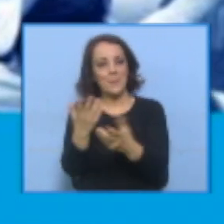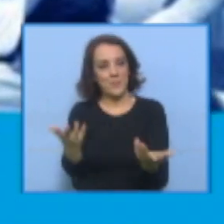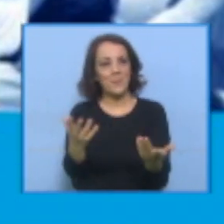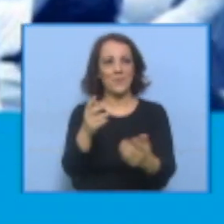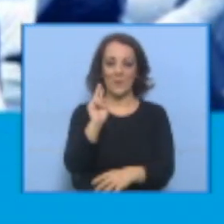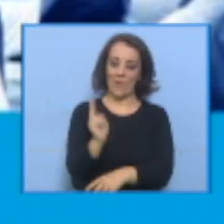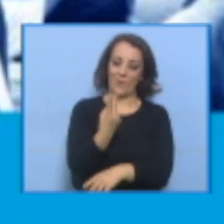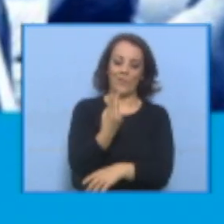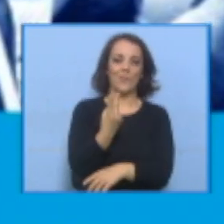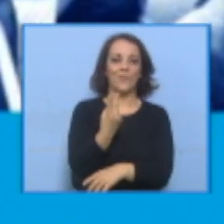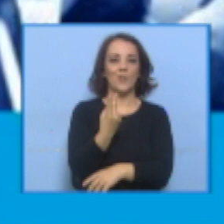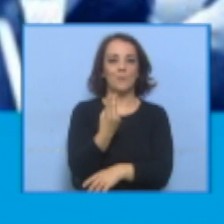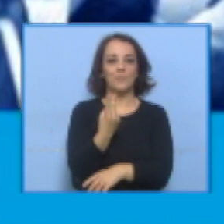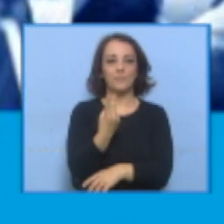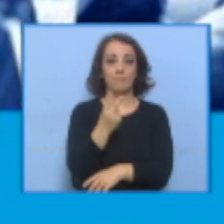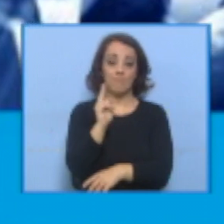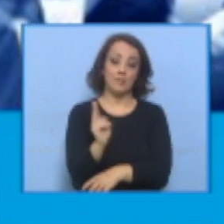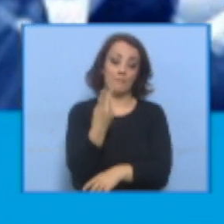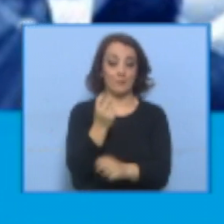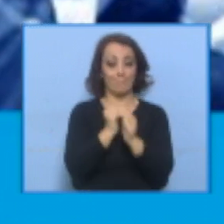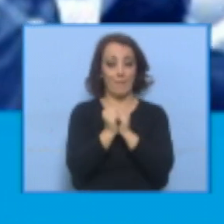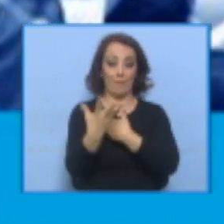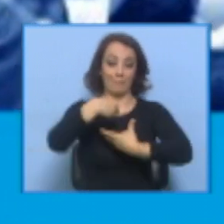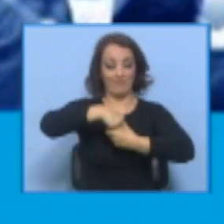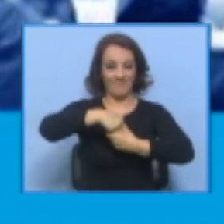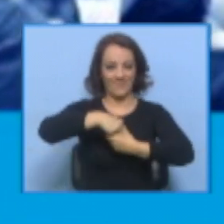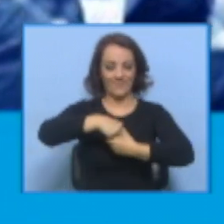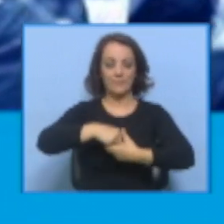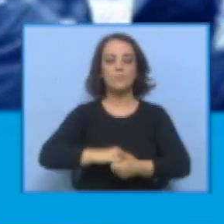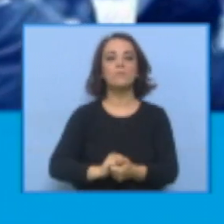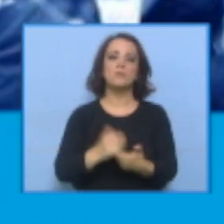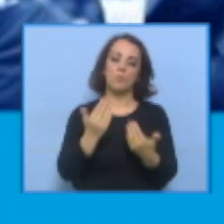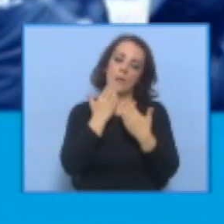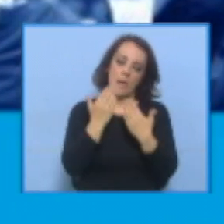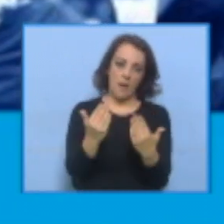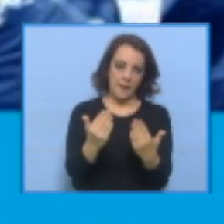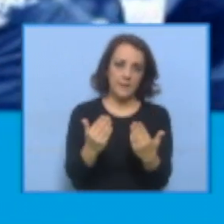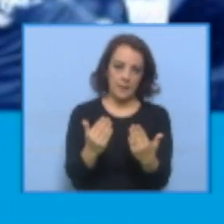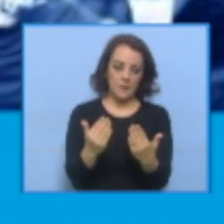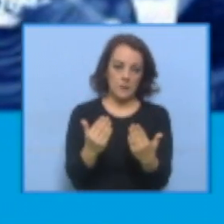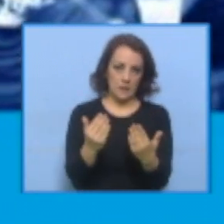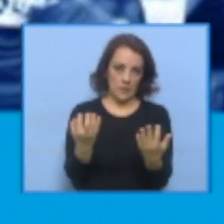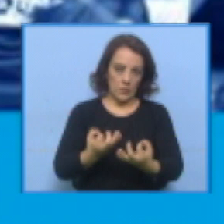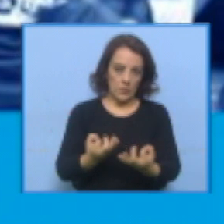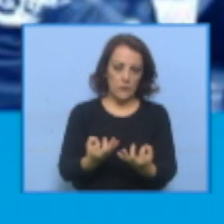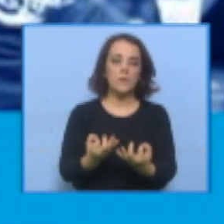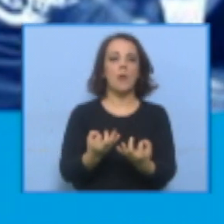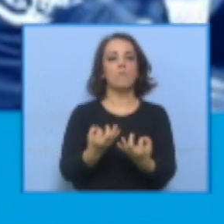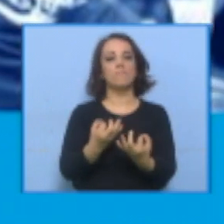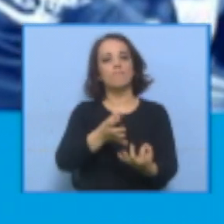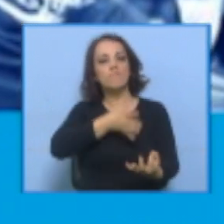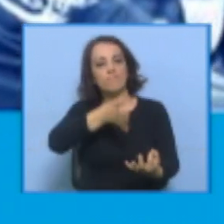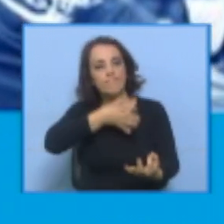nas duas condições e, portanto, agradecemos poder, enfim, transmitir